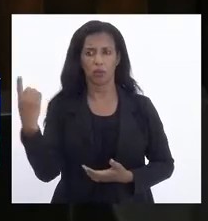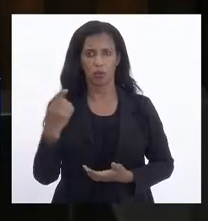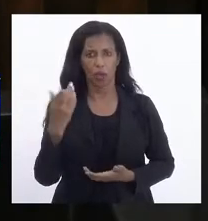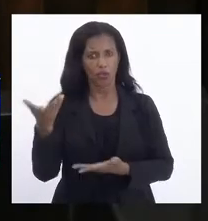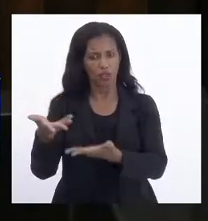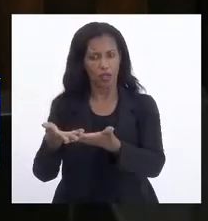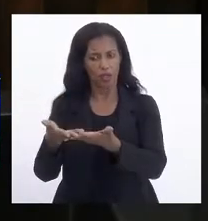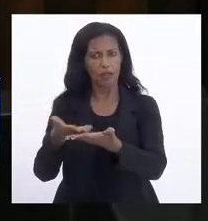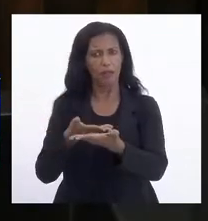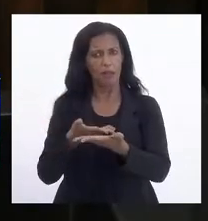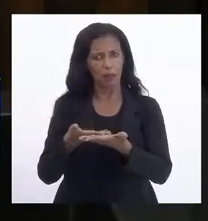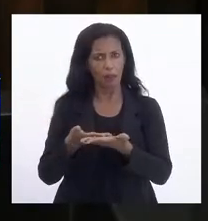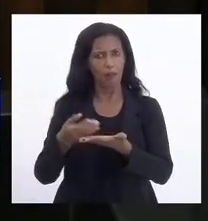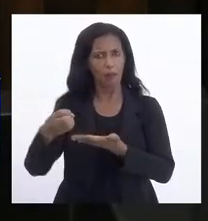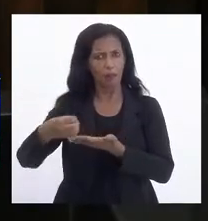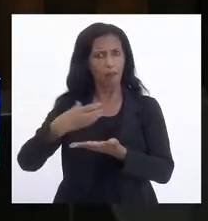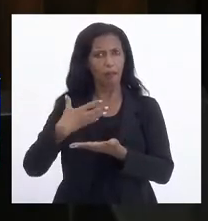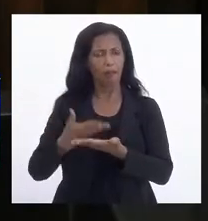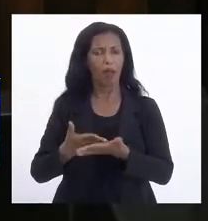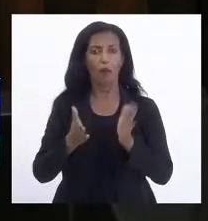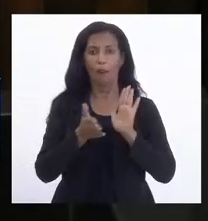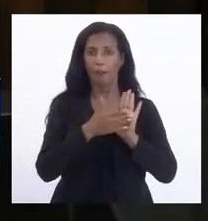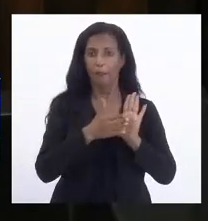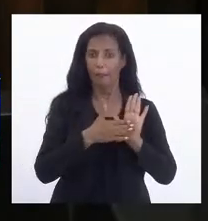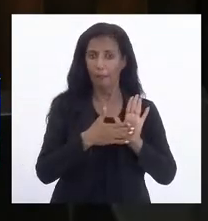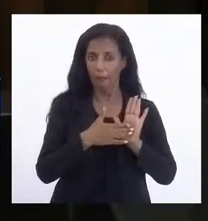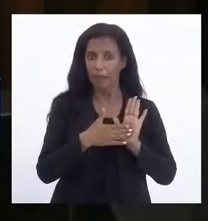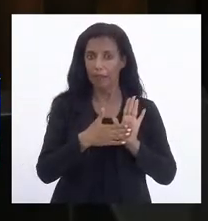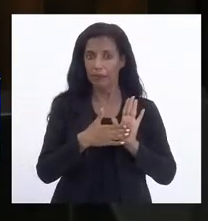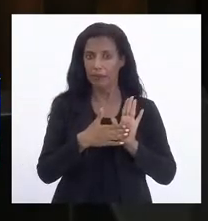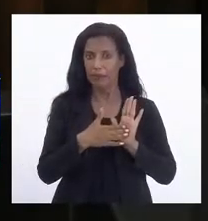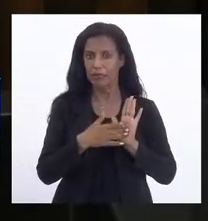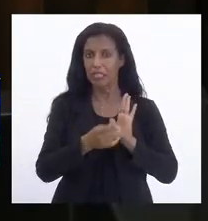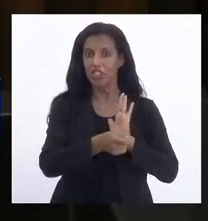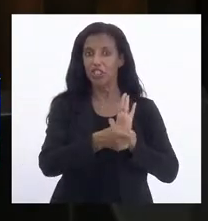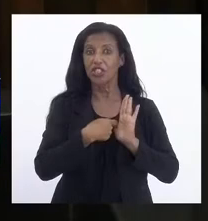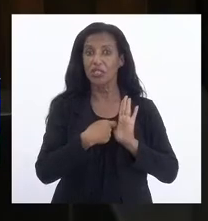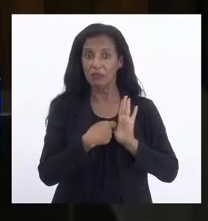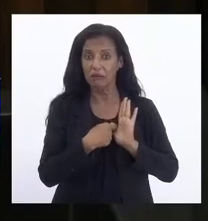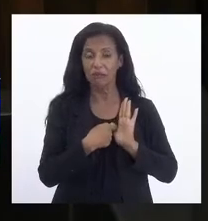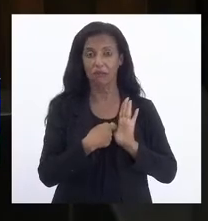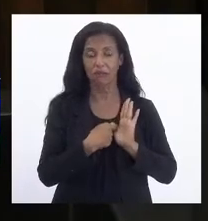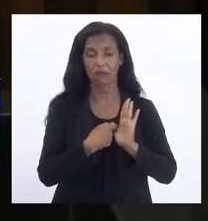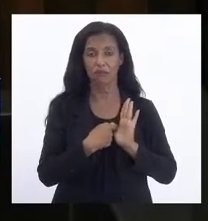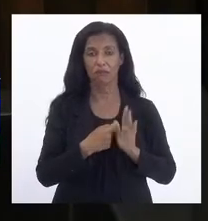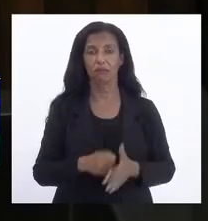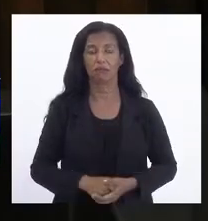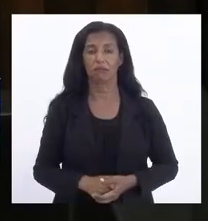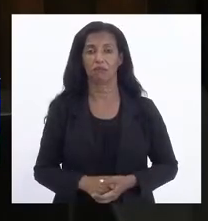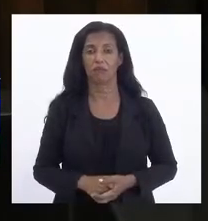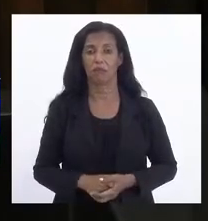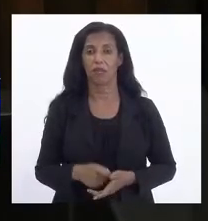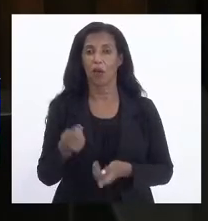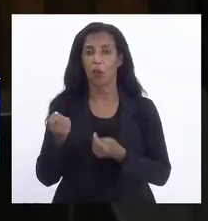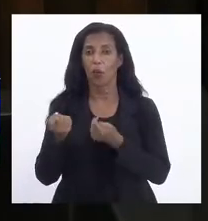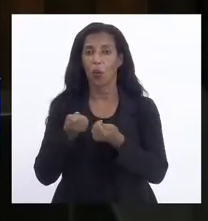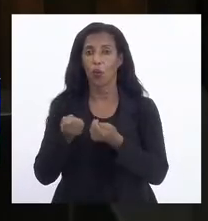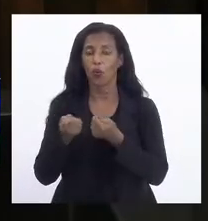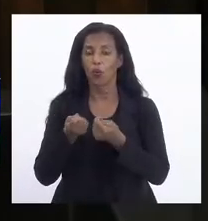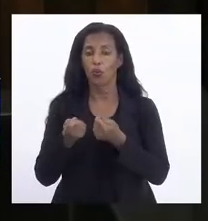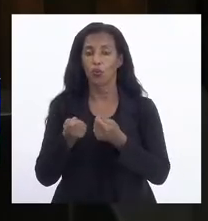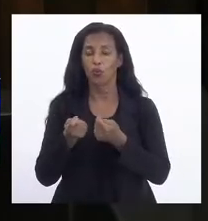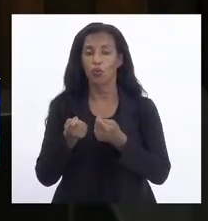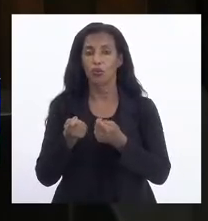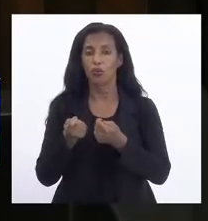recebemos um parecer, uma auditoria escrita da Controladoria Geral